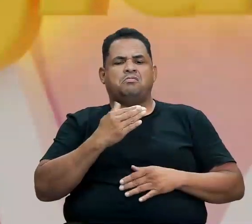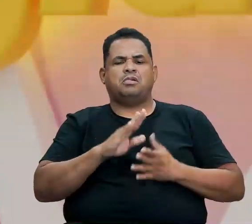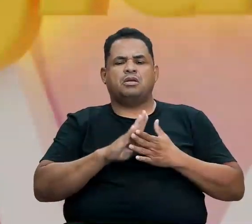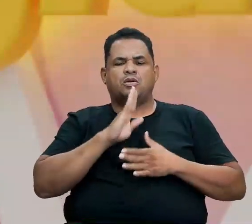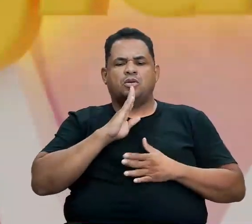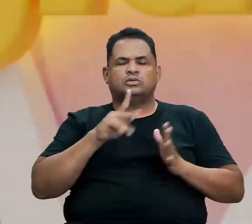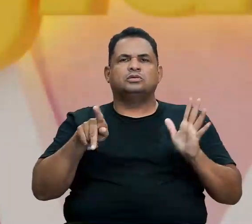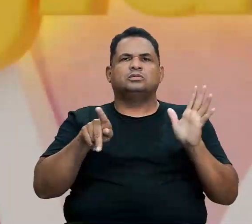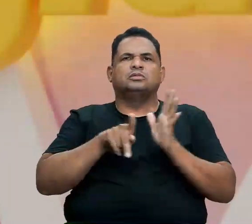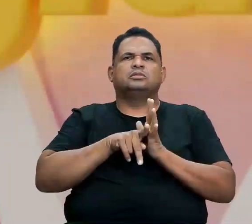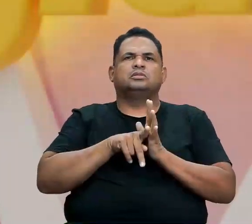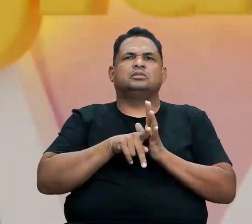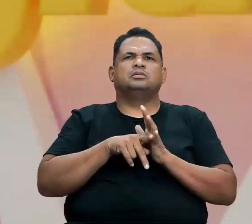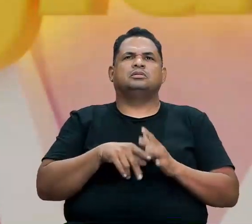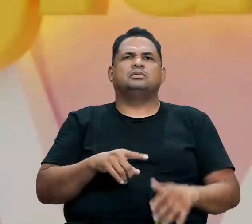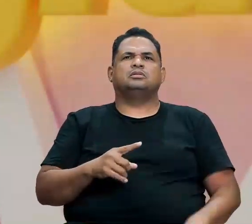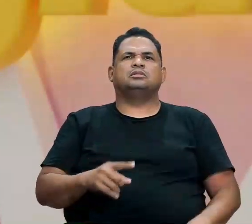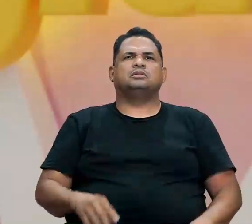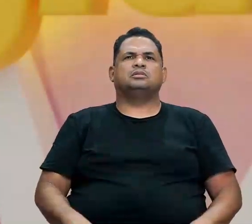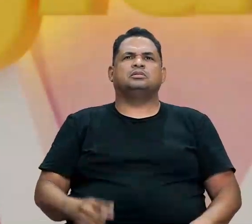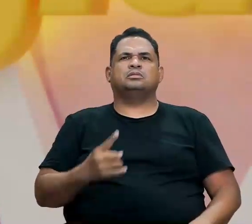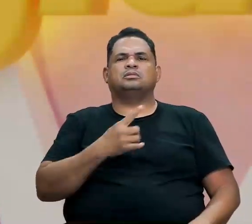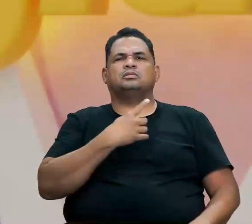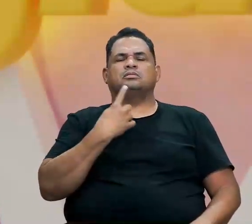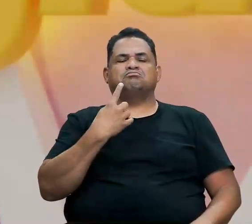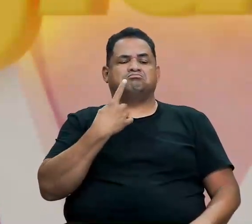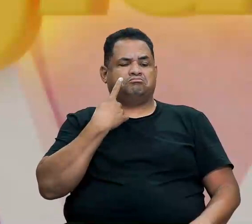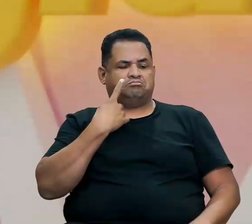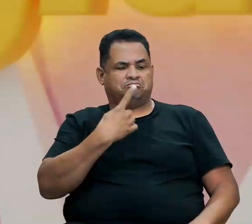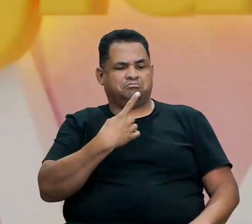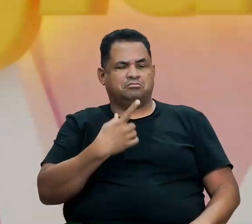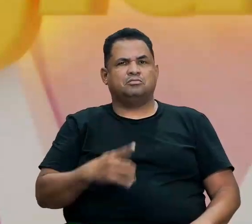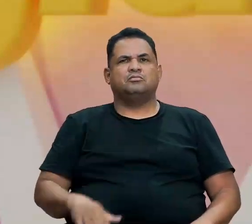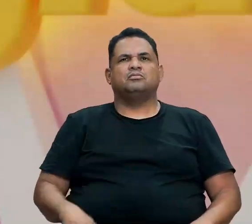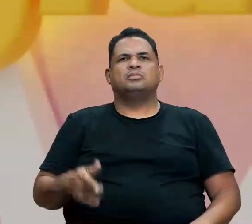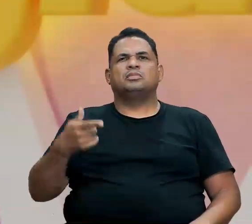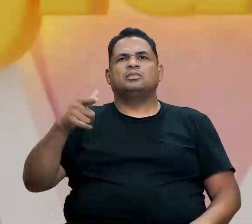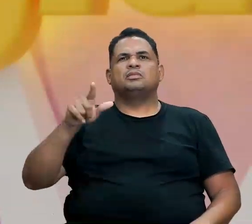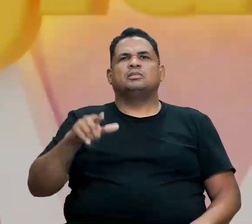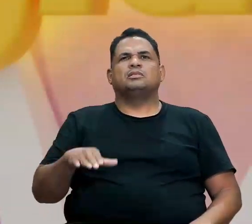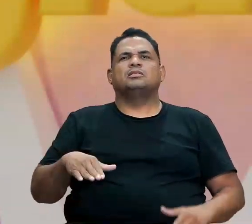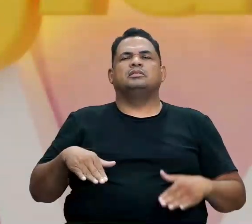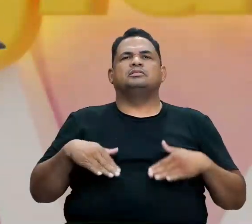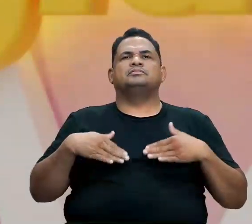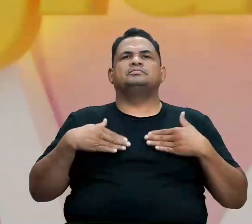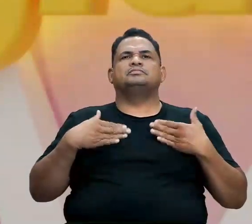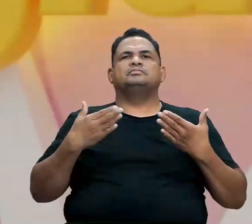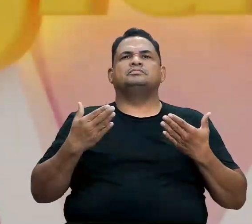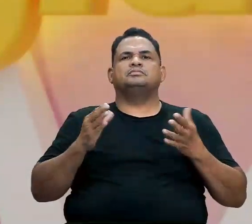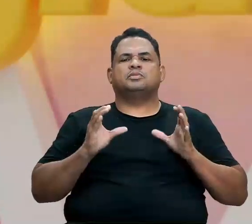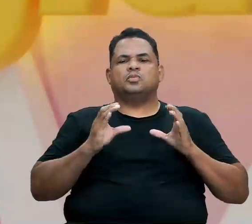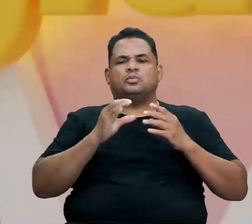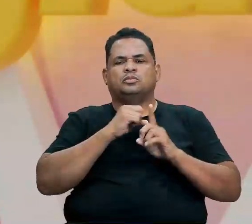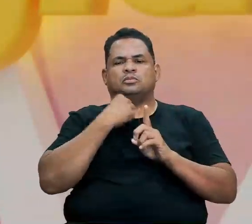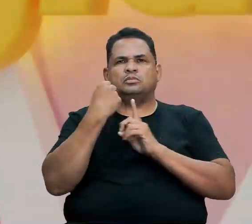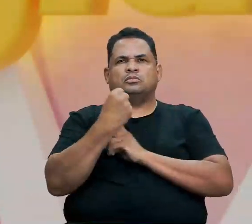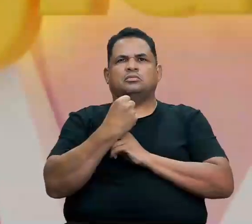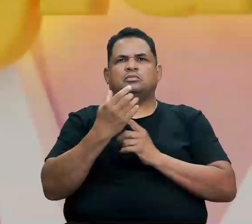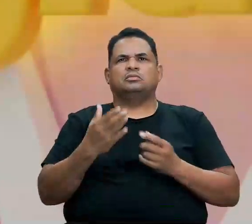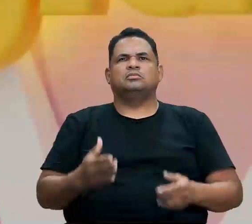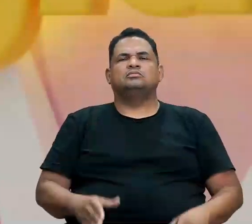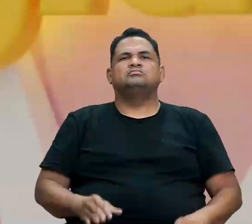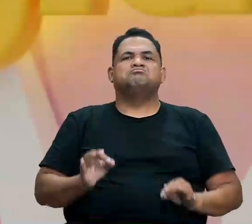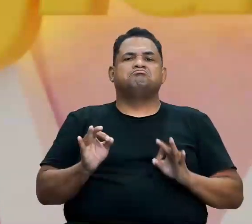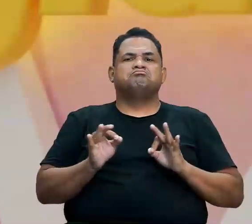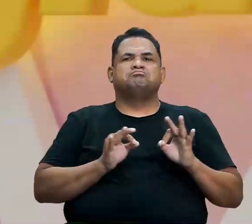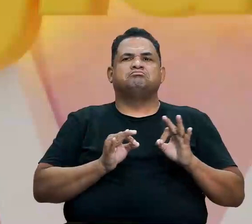indivíduo. É aquilo que eu me identifico e aquilo que eu não me identifico com o outro, com um grupo social, da qual eu estou